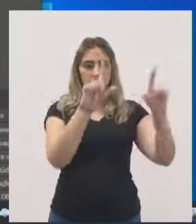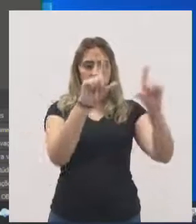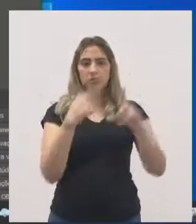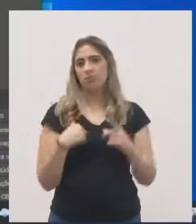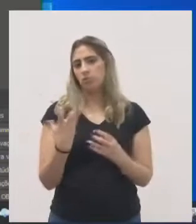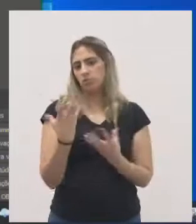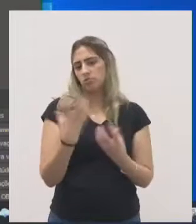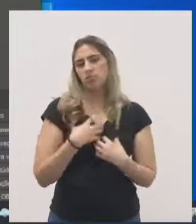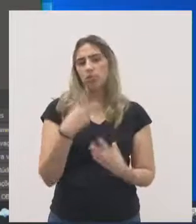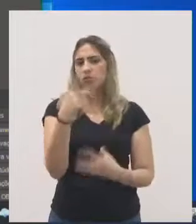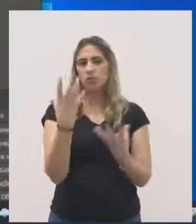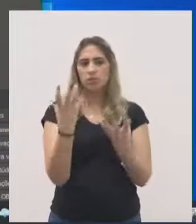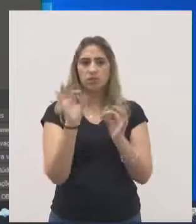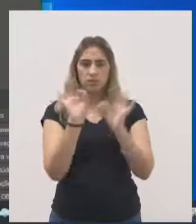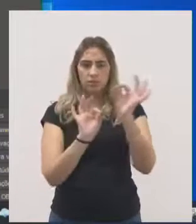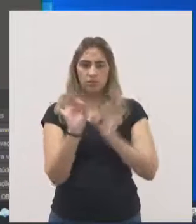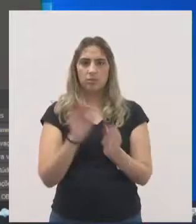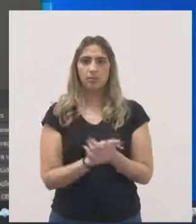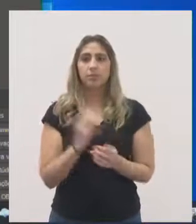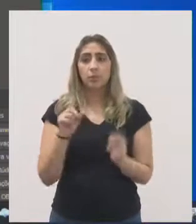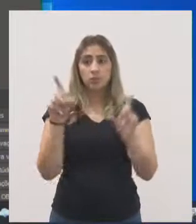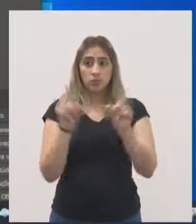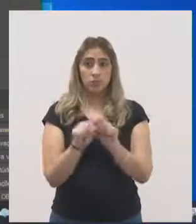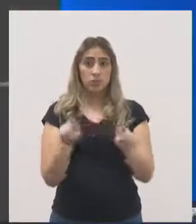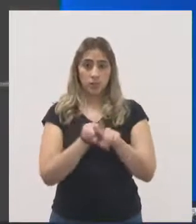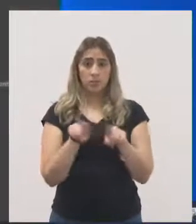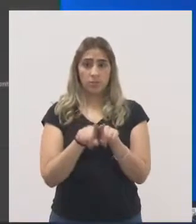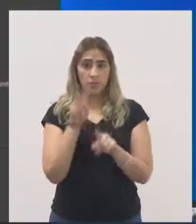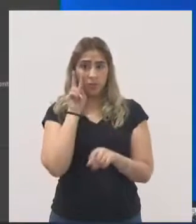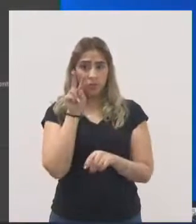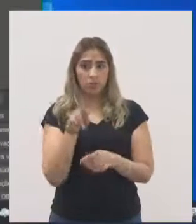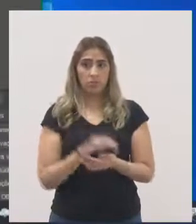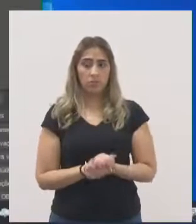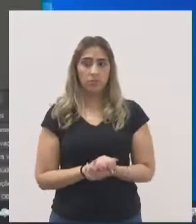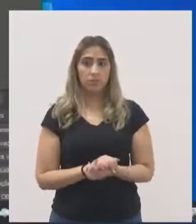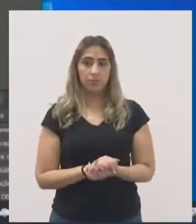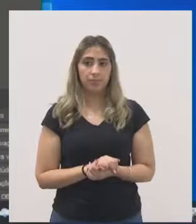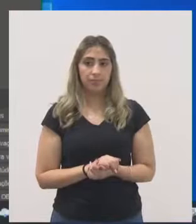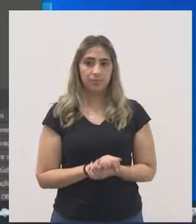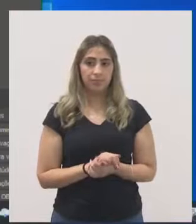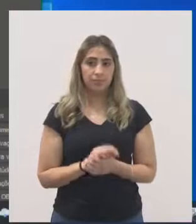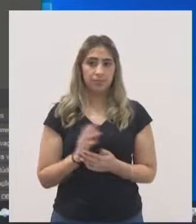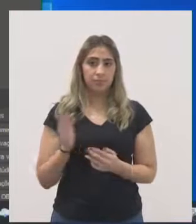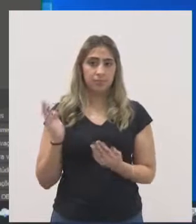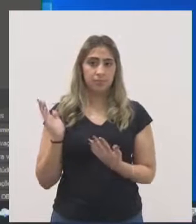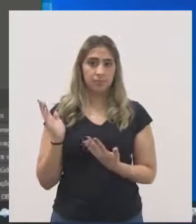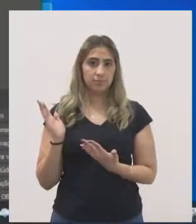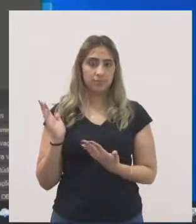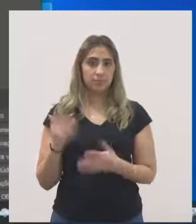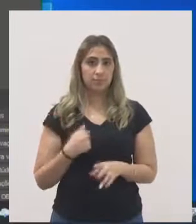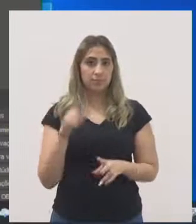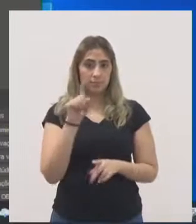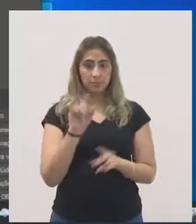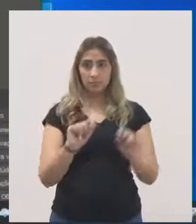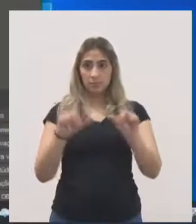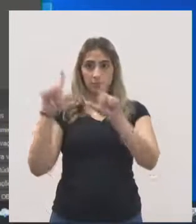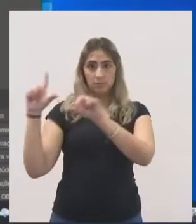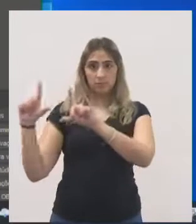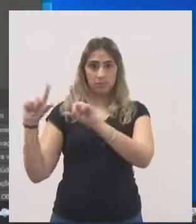cima. Inclusive, eu posso até diminuir um pouco mais, ó, tá vendo? Eu clico no canto aqui, ó, e